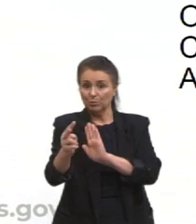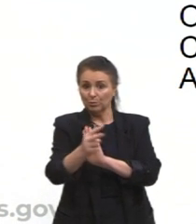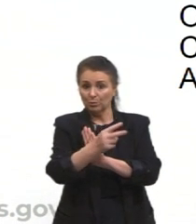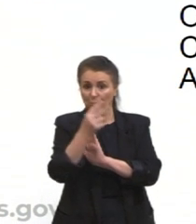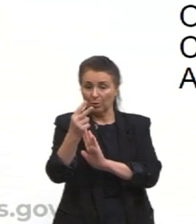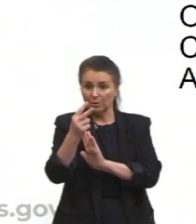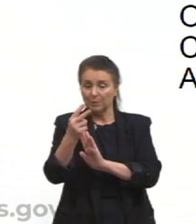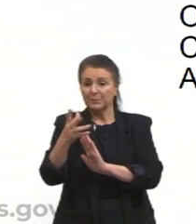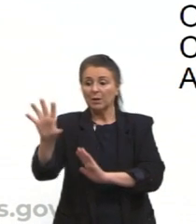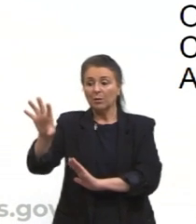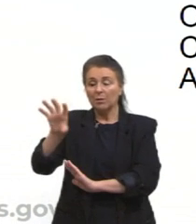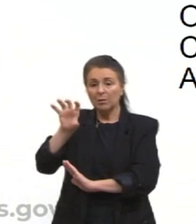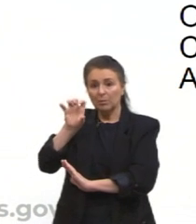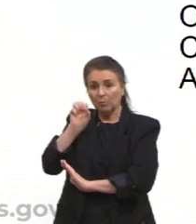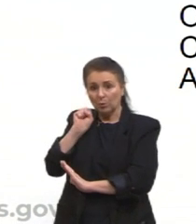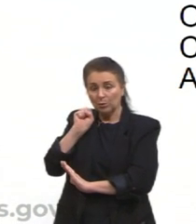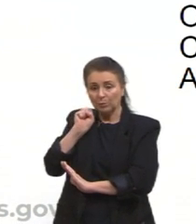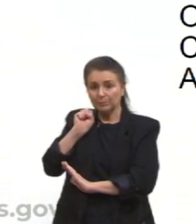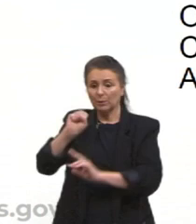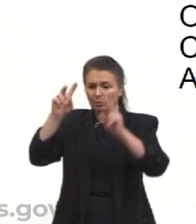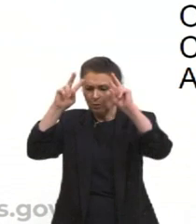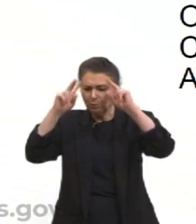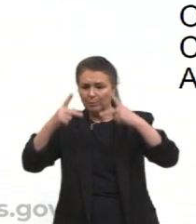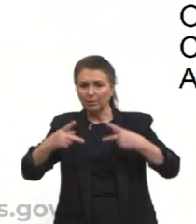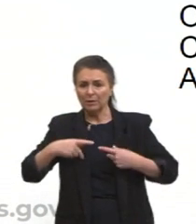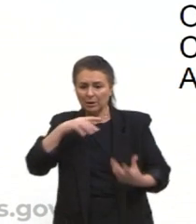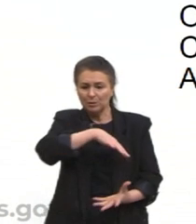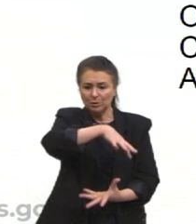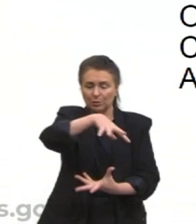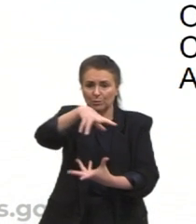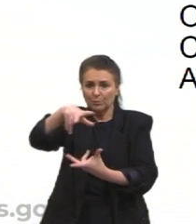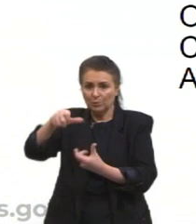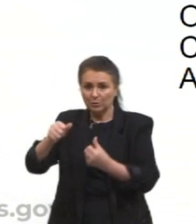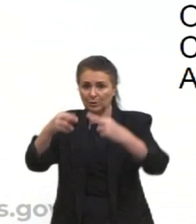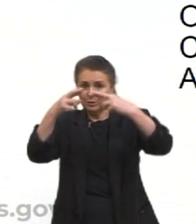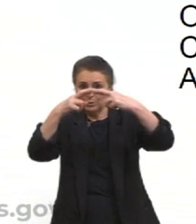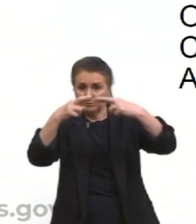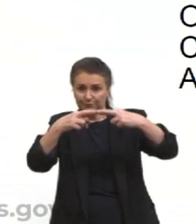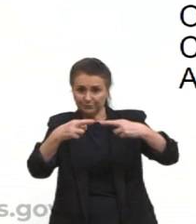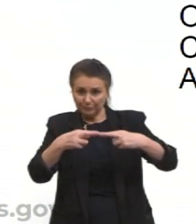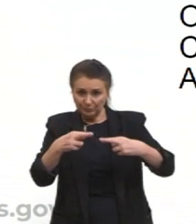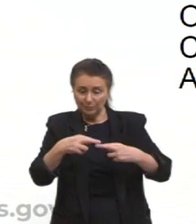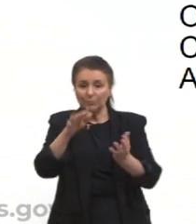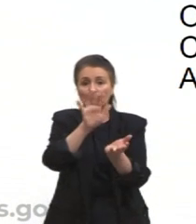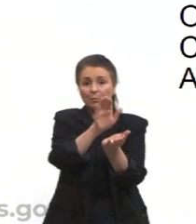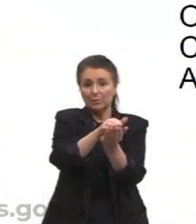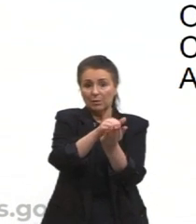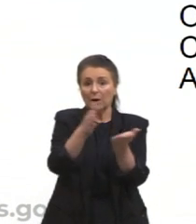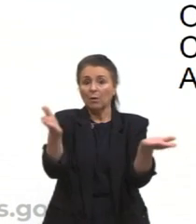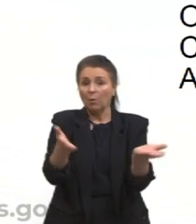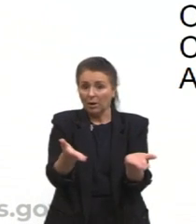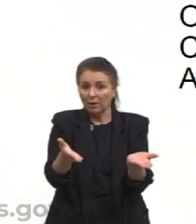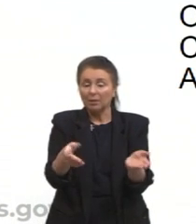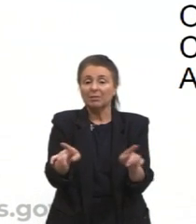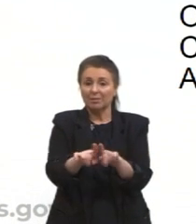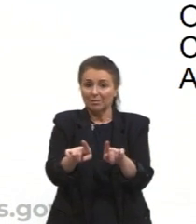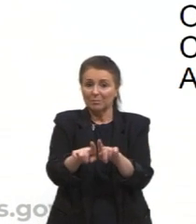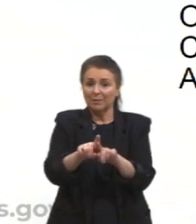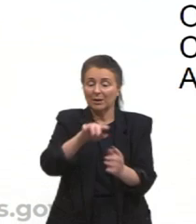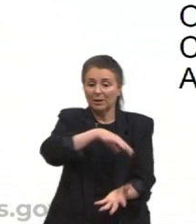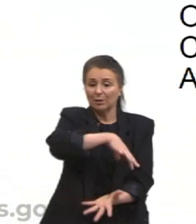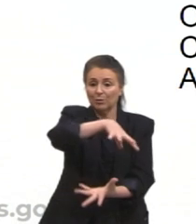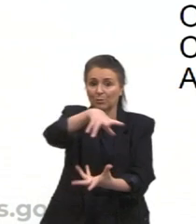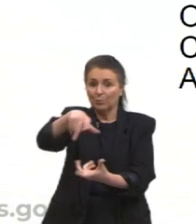imaterial da Humanidade o frevo ritmo genuinamente Pernambucano agora é do mundo a música